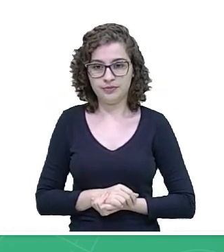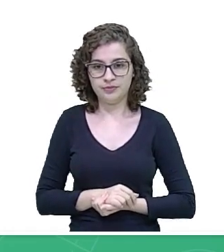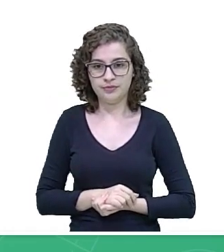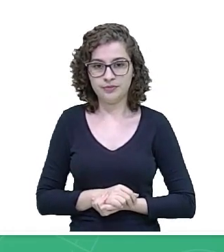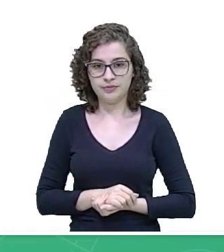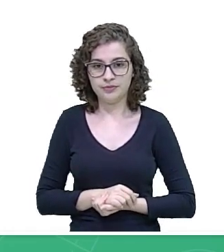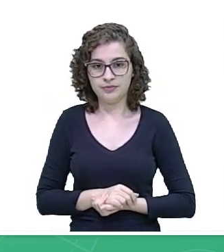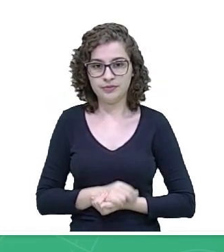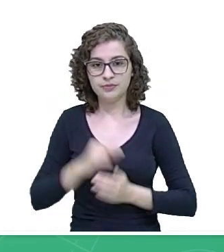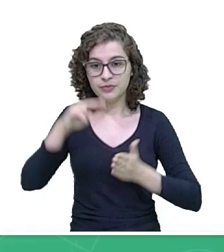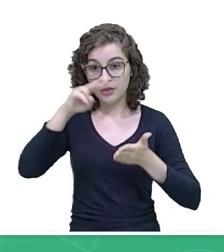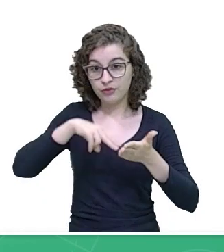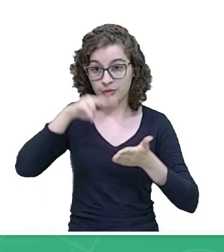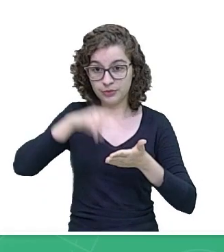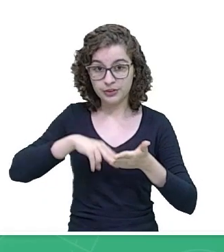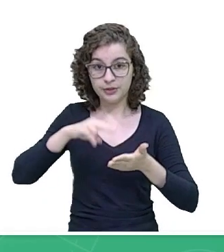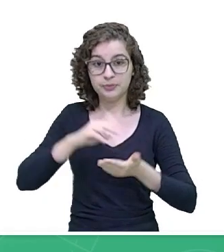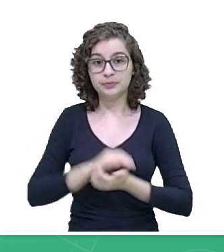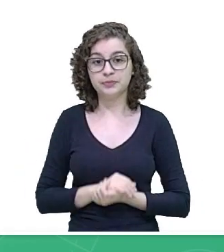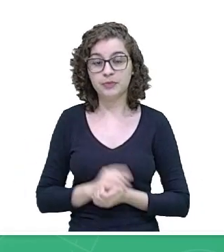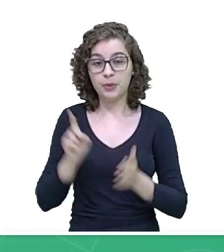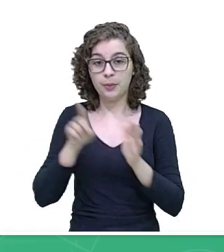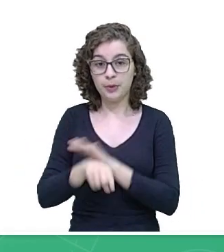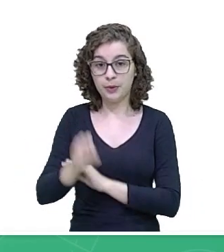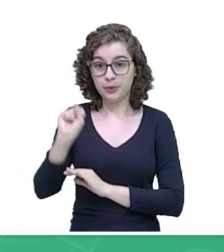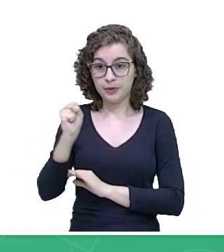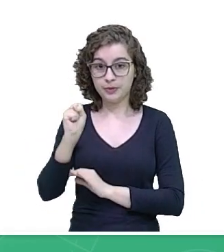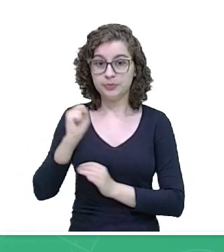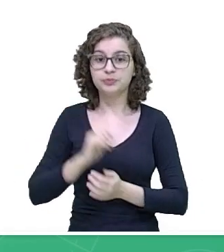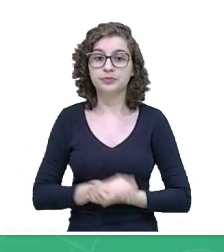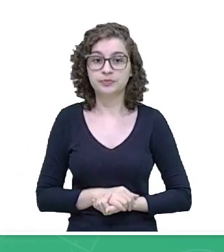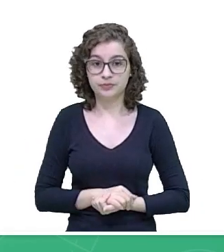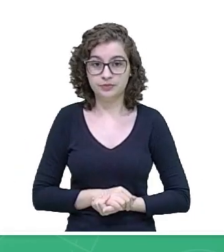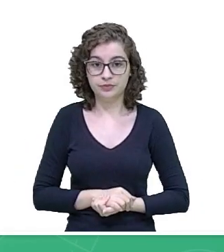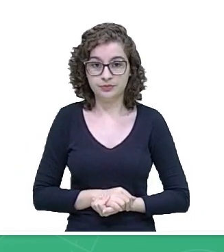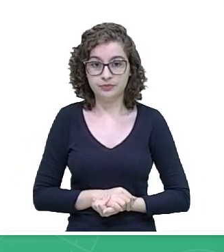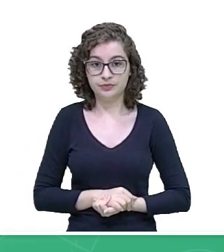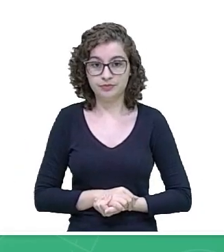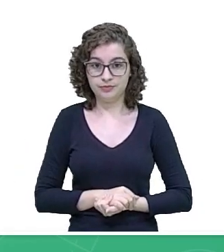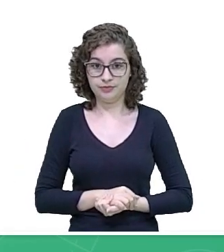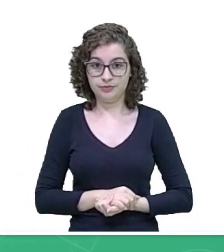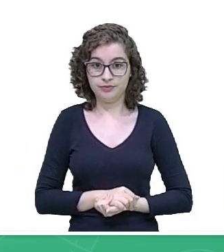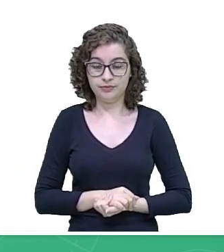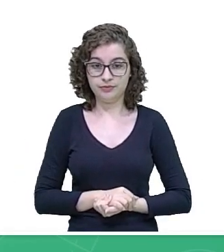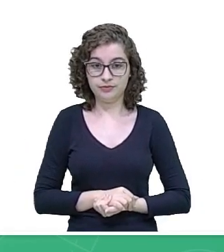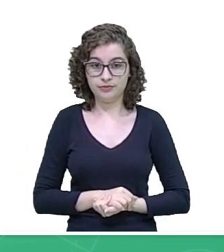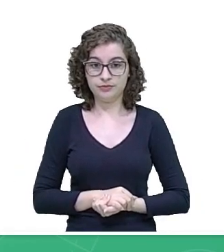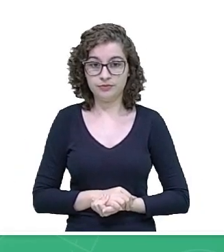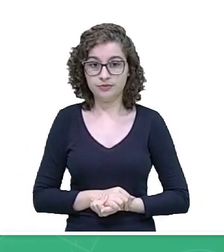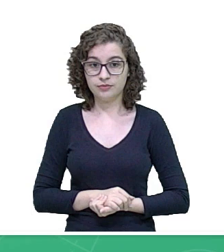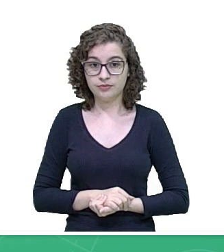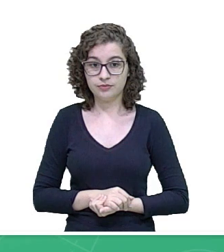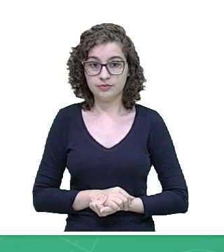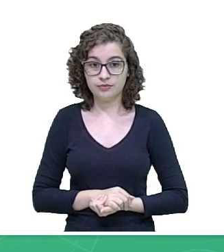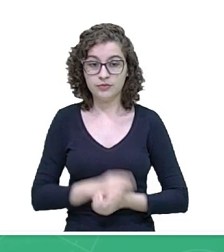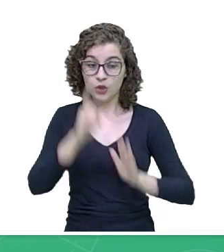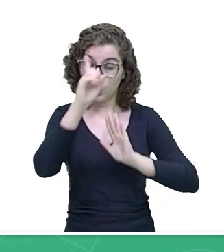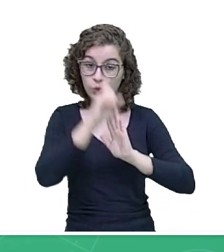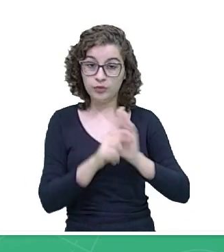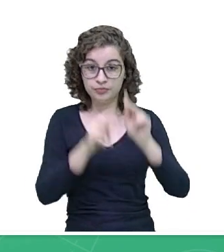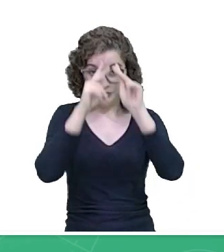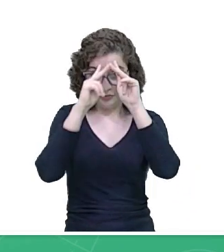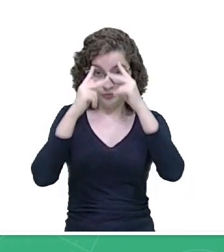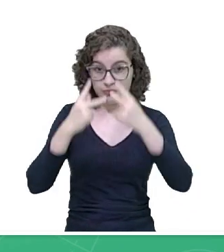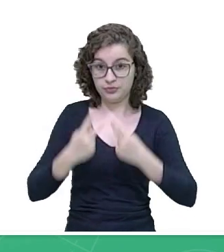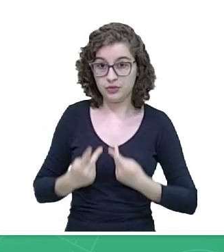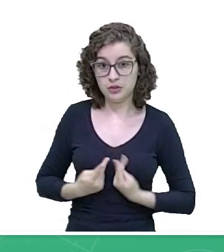do enunciado? Vamos ler juntos? Bem, o nosso enunciado da questão diz o seguinte: os direitos